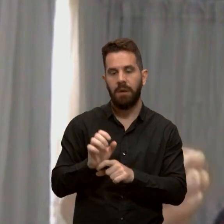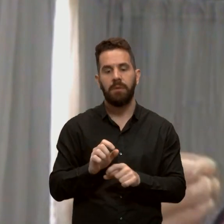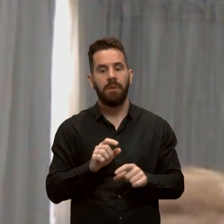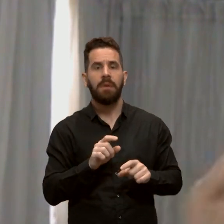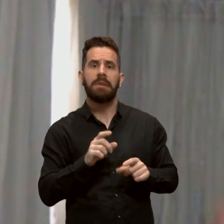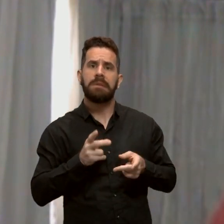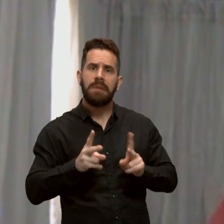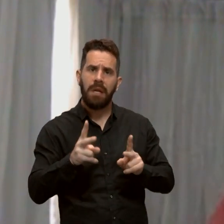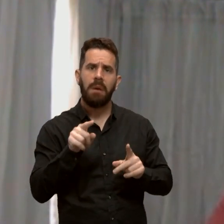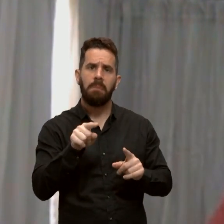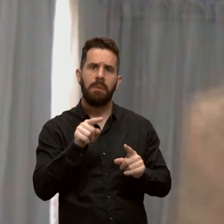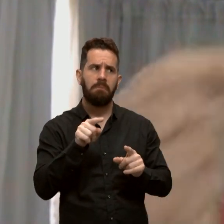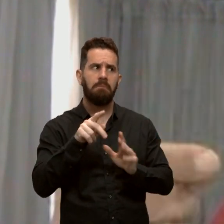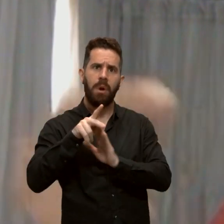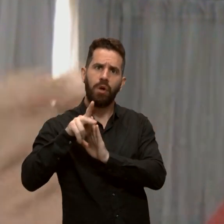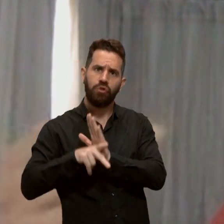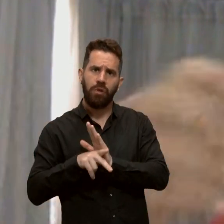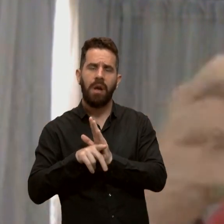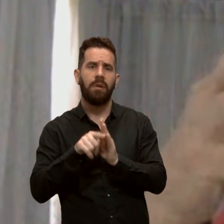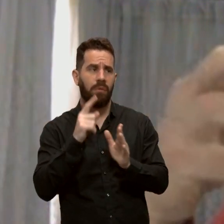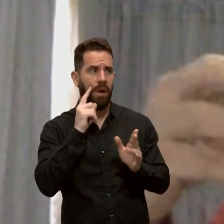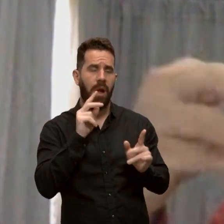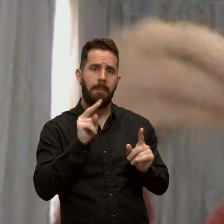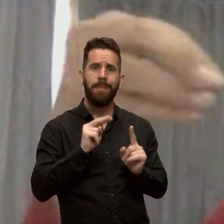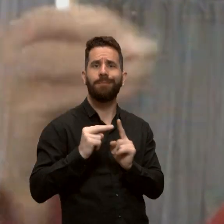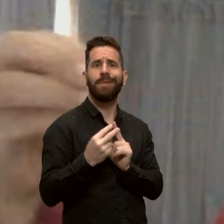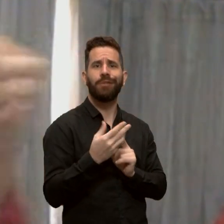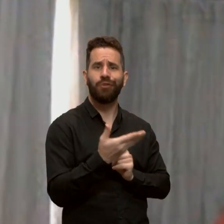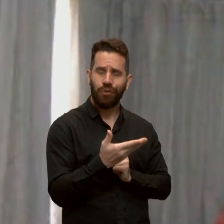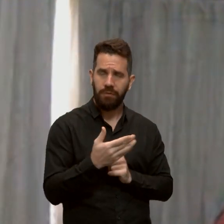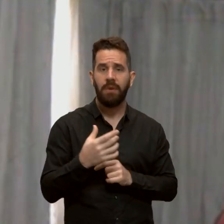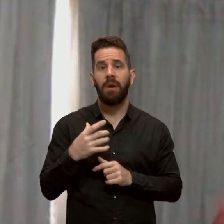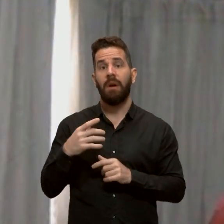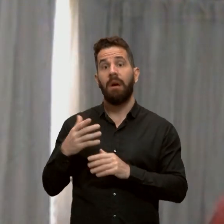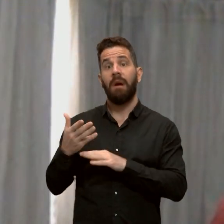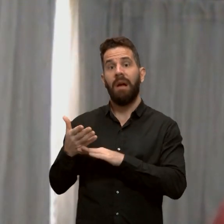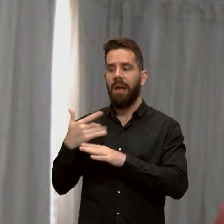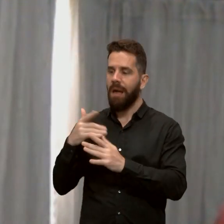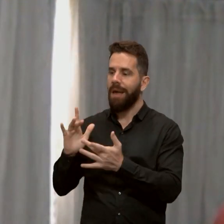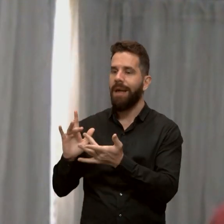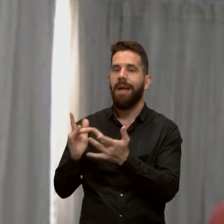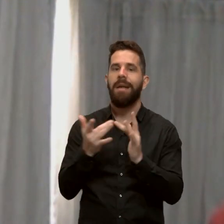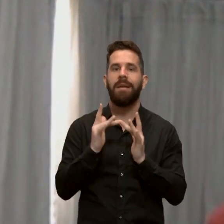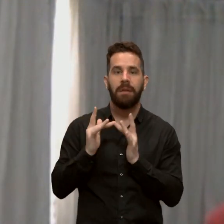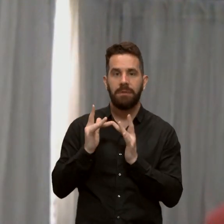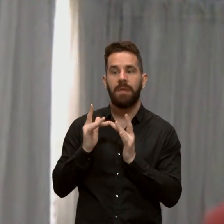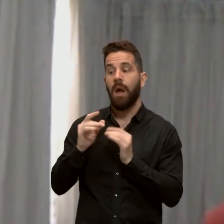criar redes. E a UFG já se colocava como um nozinho nessa rede